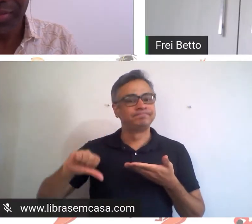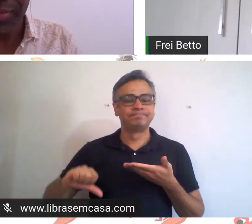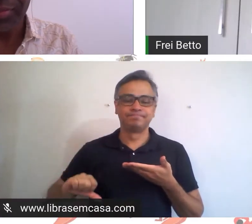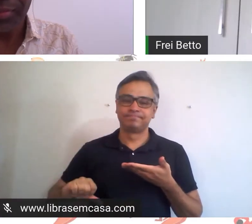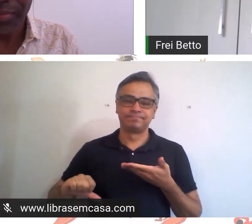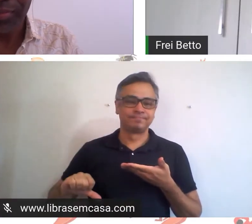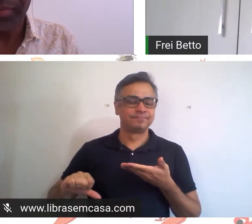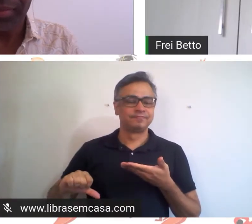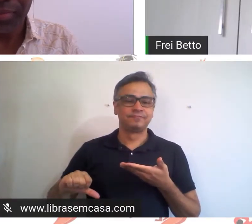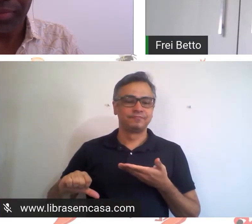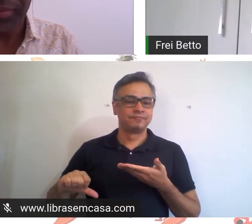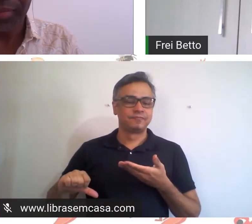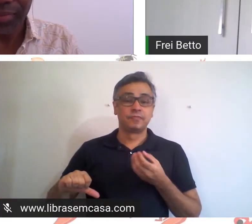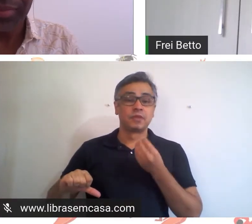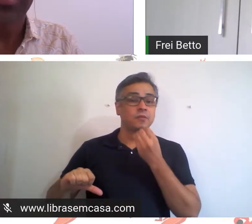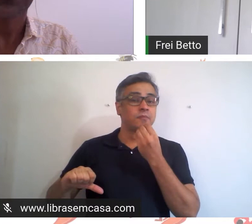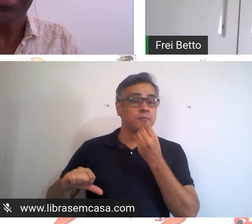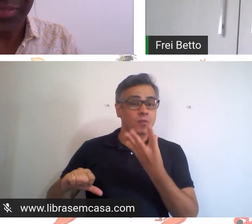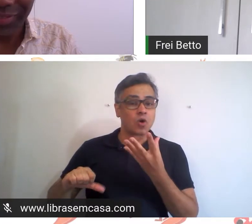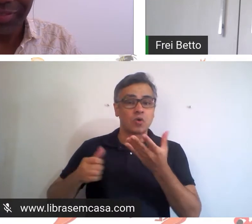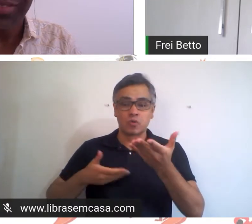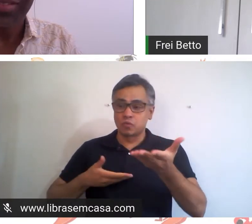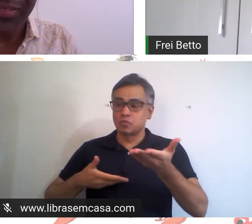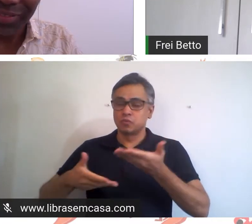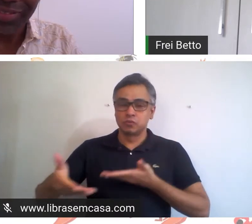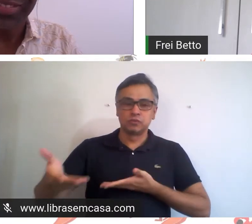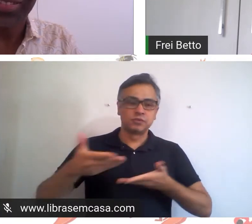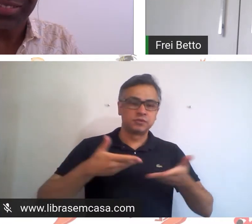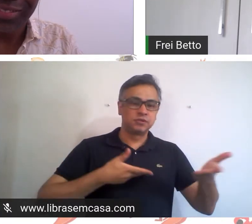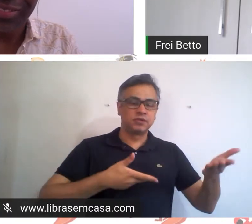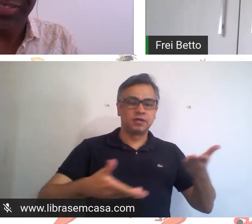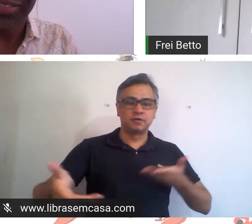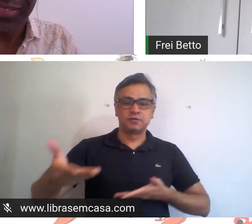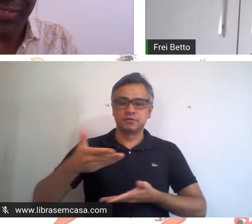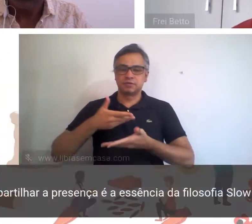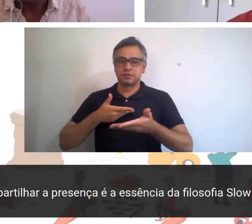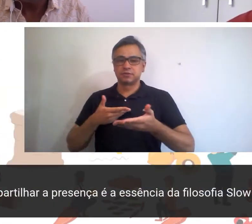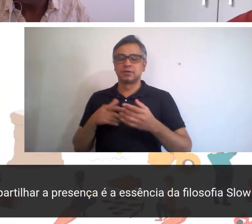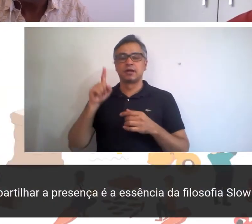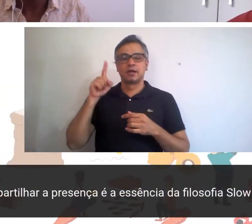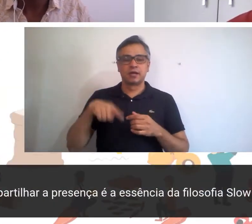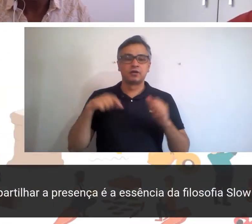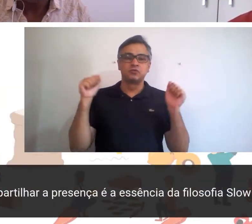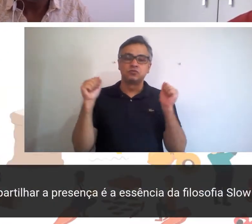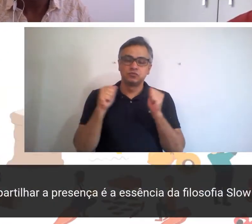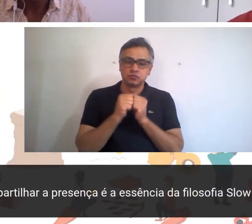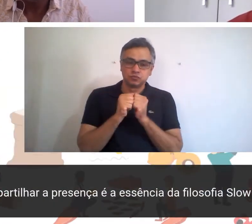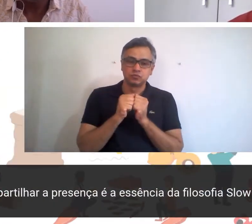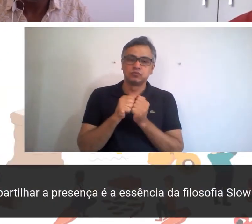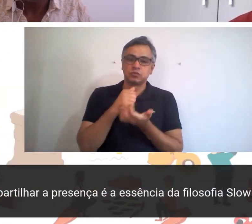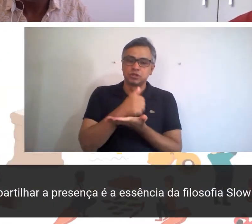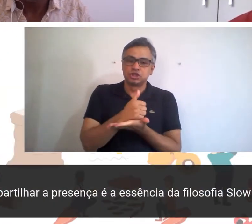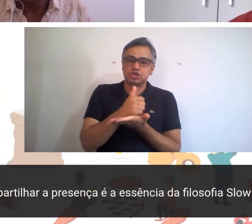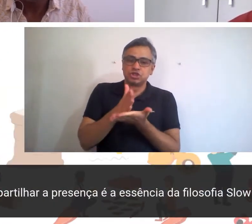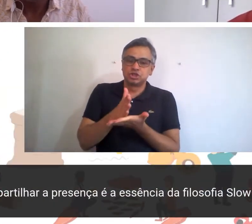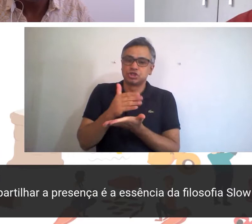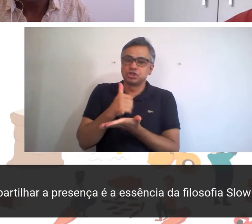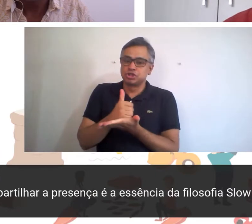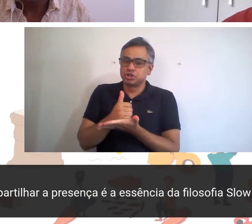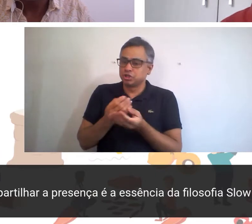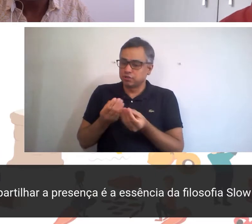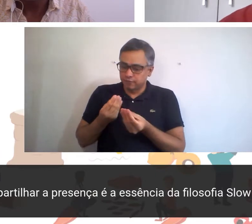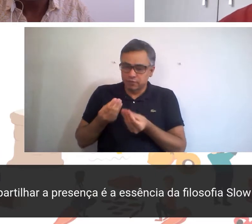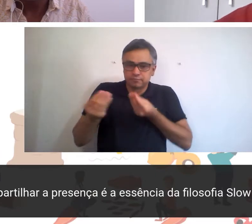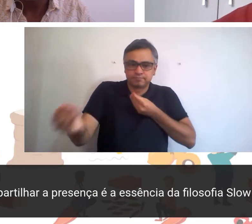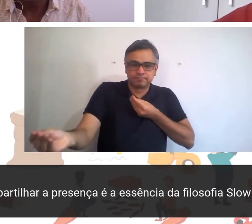é comungar, é estar junto, é partilhar. E justamente porque não só,